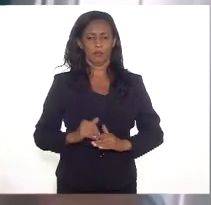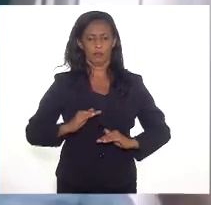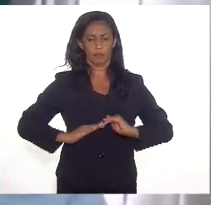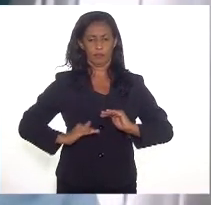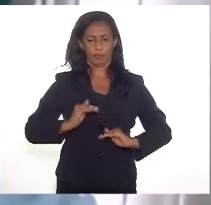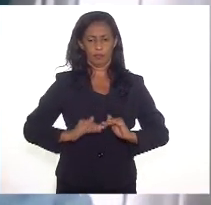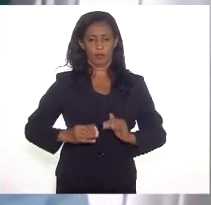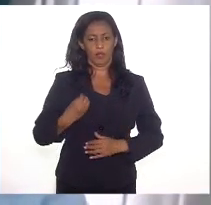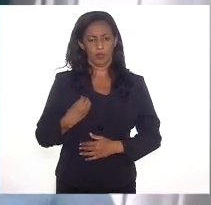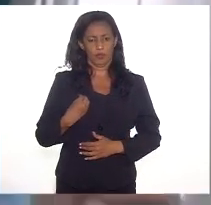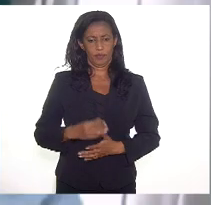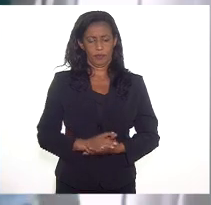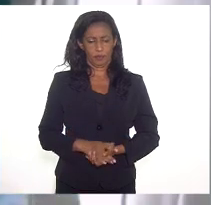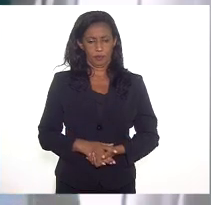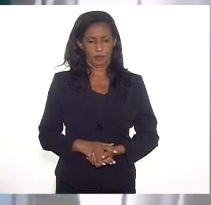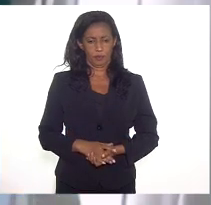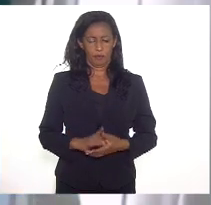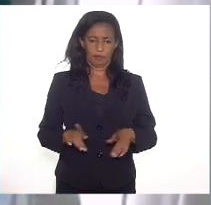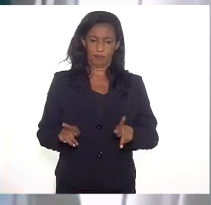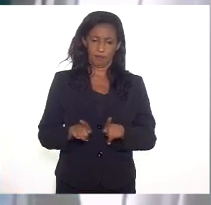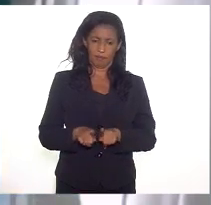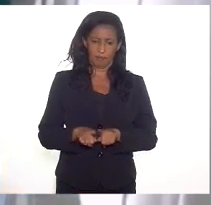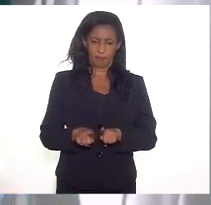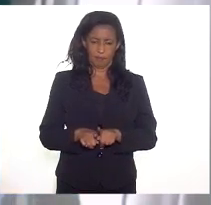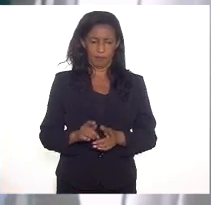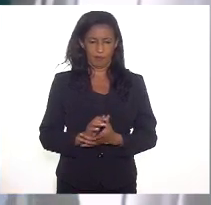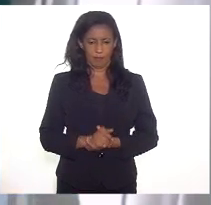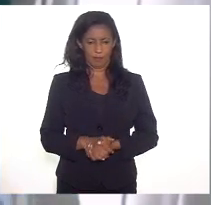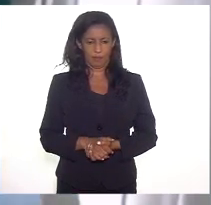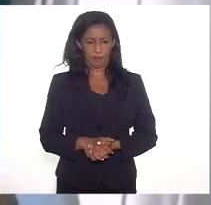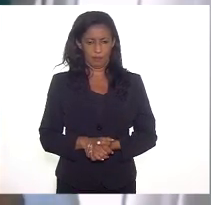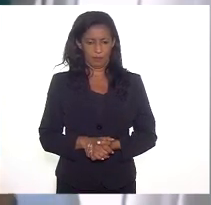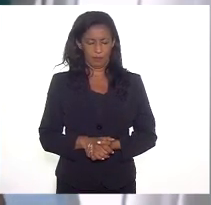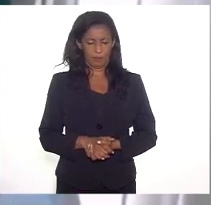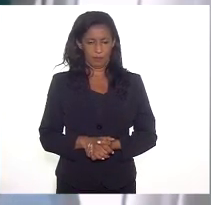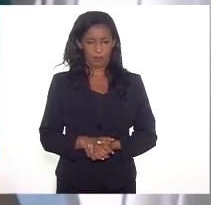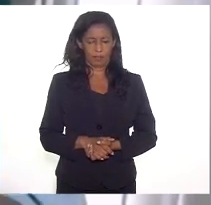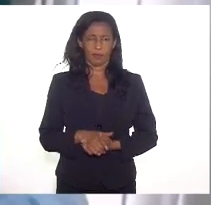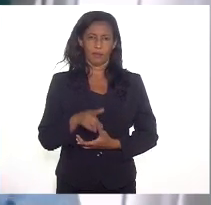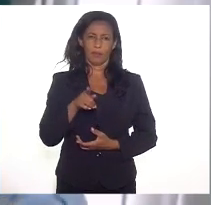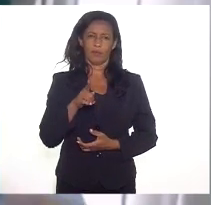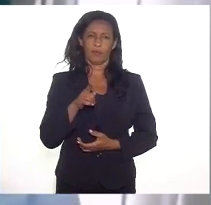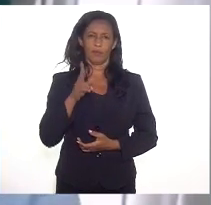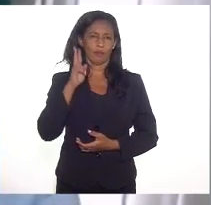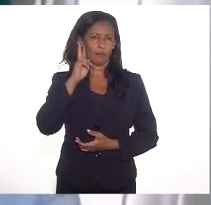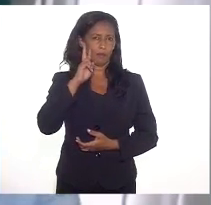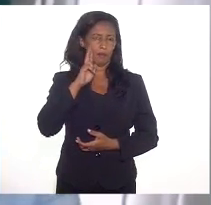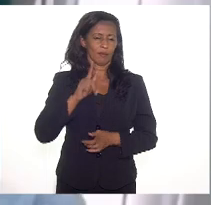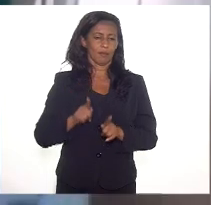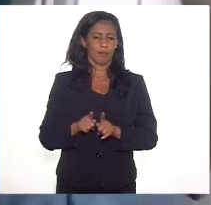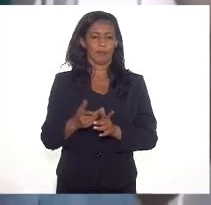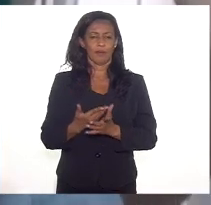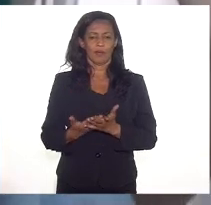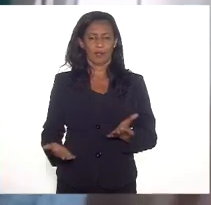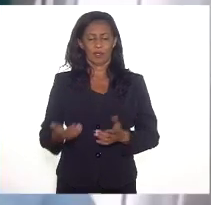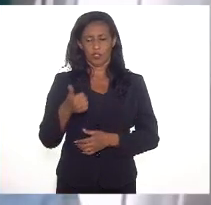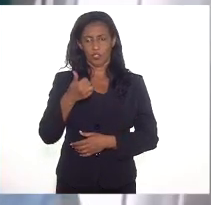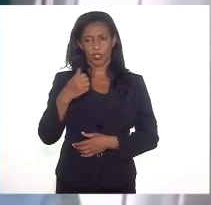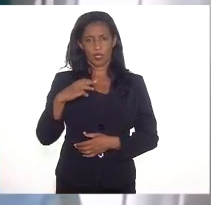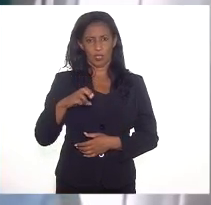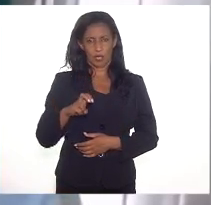profissional e de vida. Ao mesmo tempo, deputada Marta Rocha, Vossa Excelência deve ter tomado conhecimento, nós perdemos, no dia 15 de